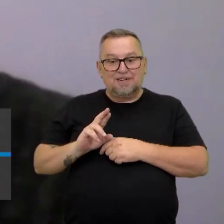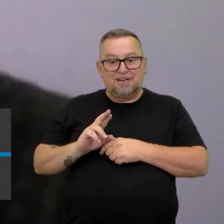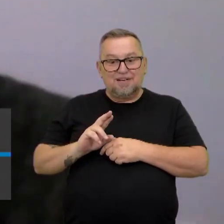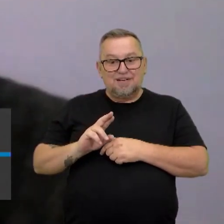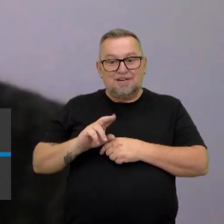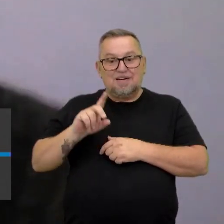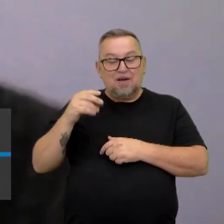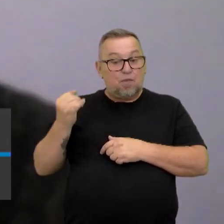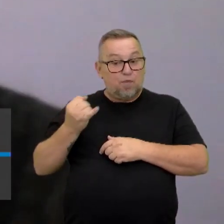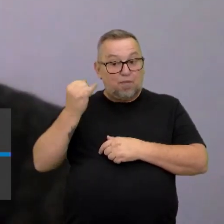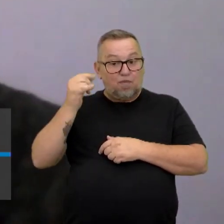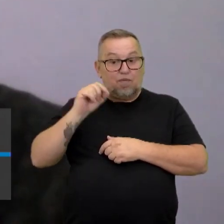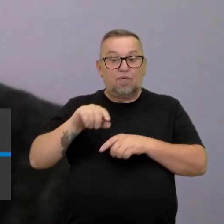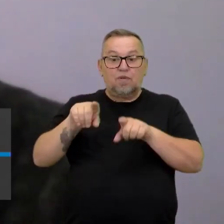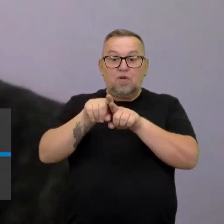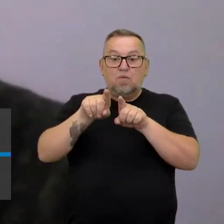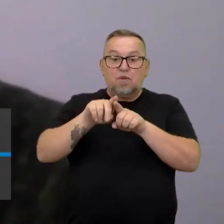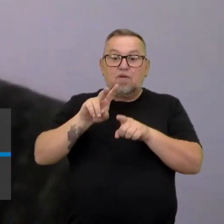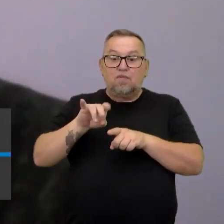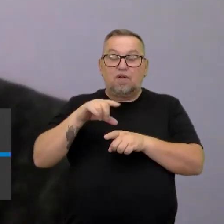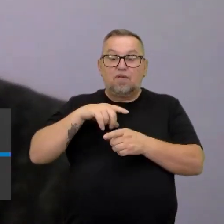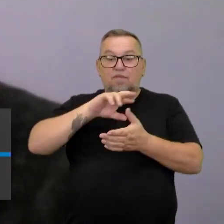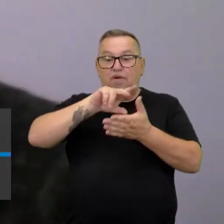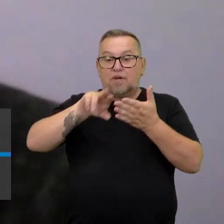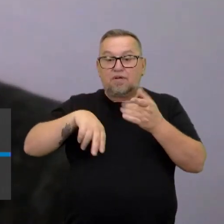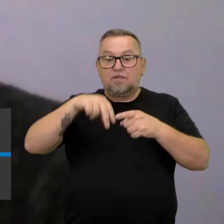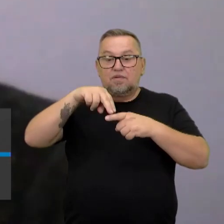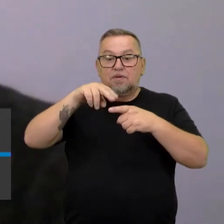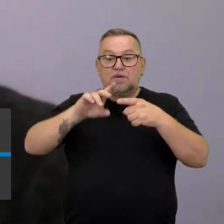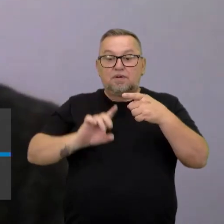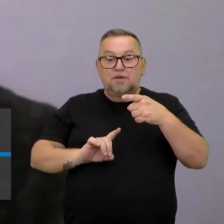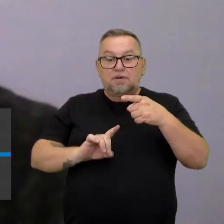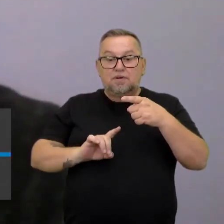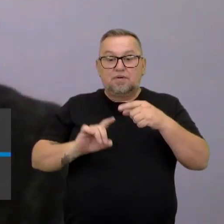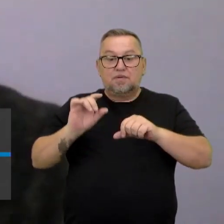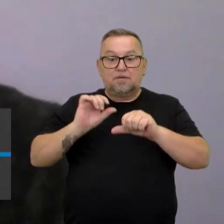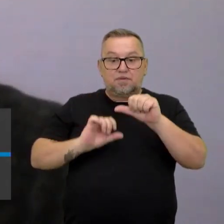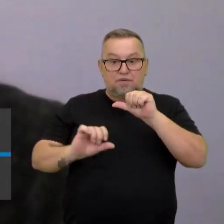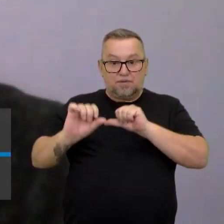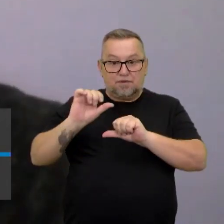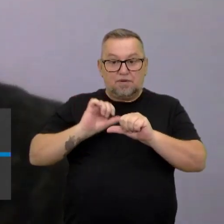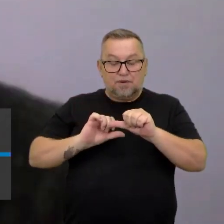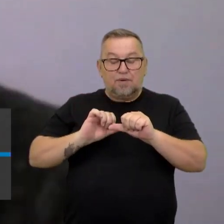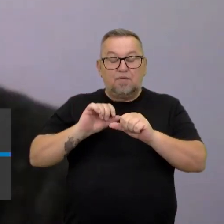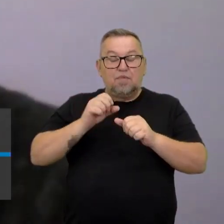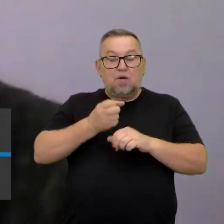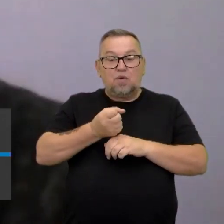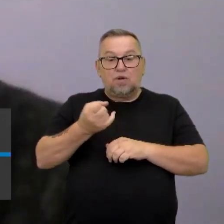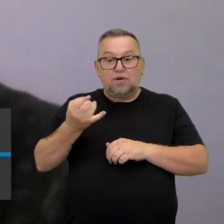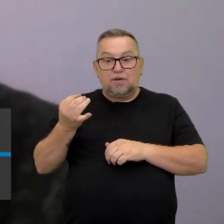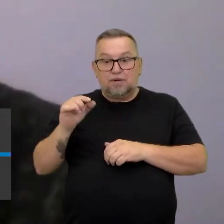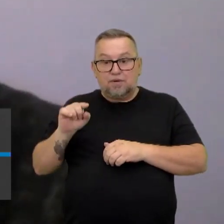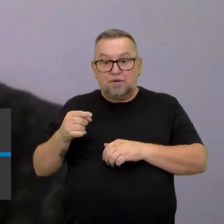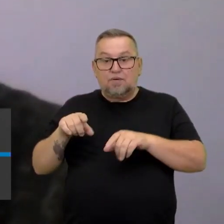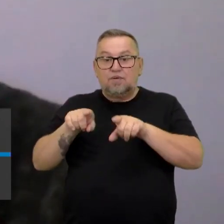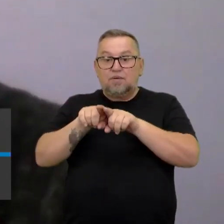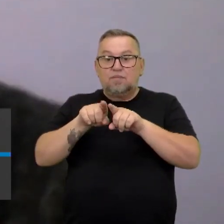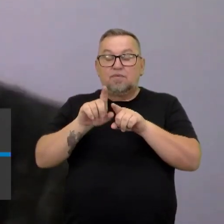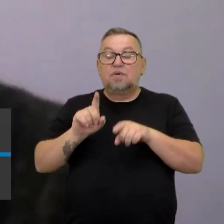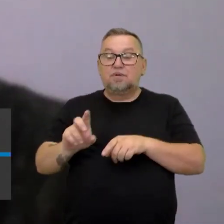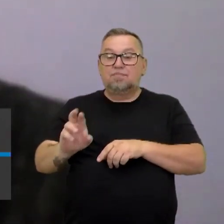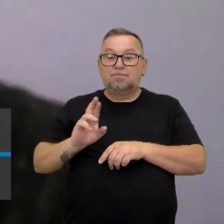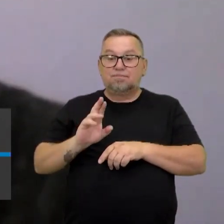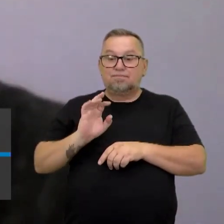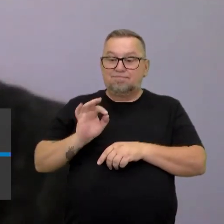muito provavelmente, a gente também vai ter várias frações que na transformação para o decimal também vai dar o mesmo resultado.